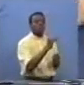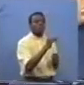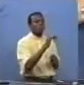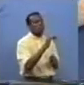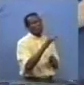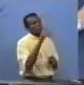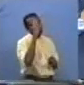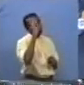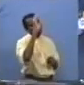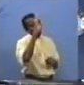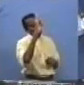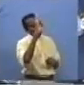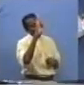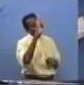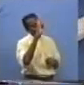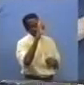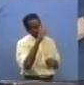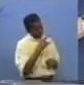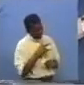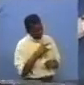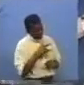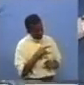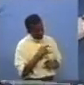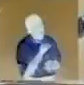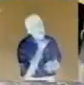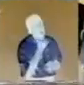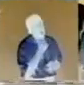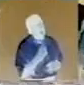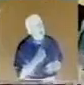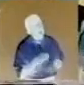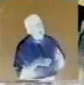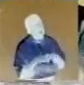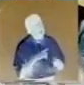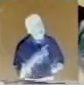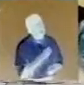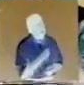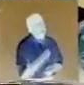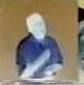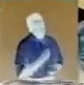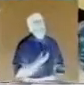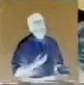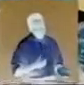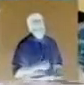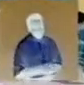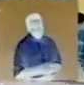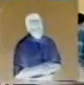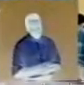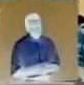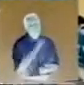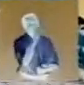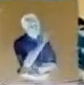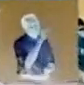Deus. Deus não sabe trabalhar com coisa grande. O publicano: Senhor, eu sou um